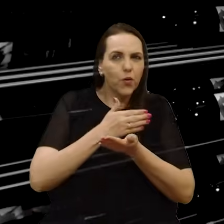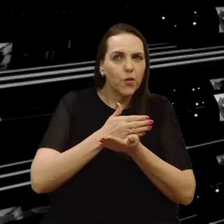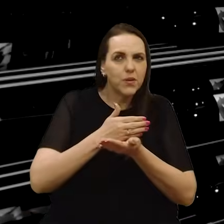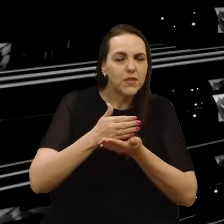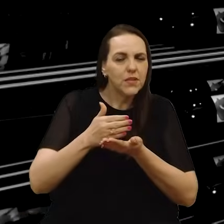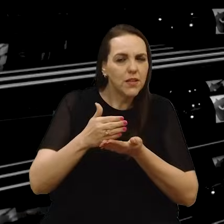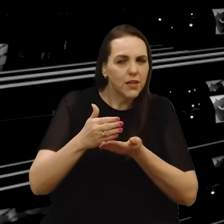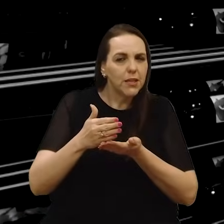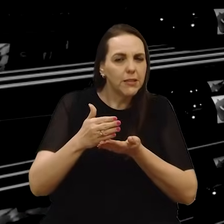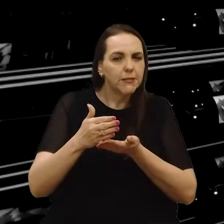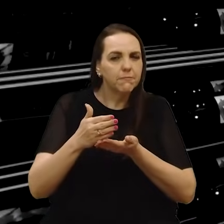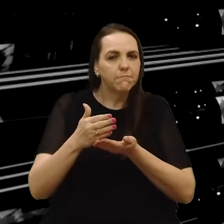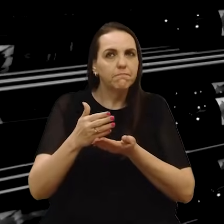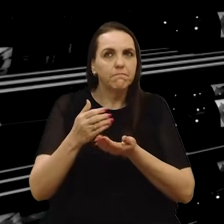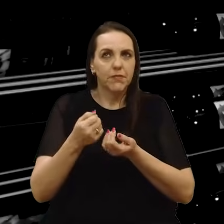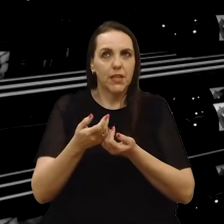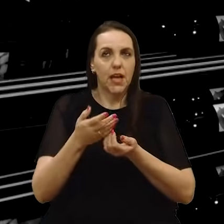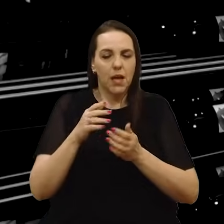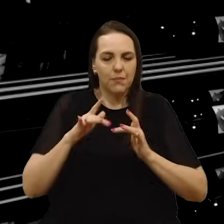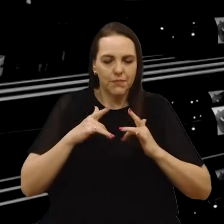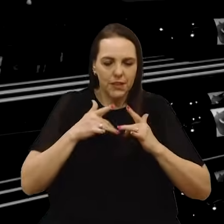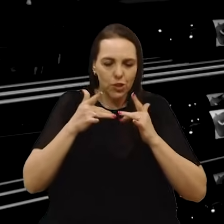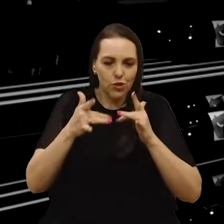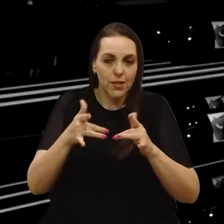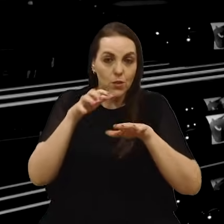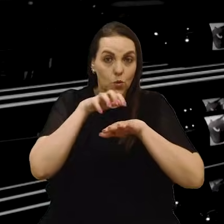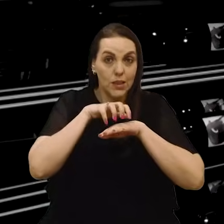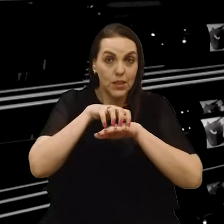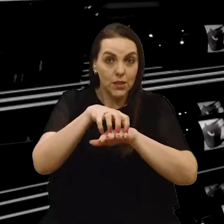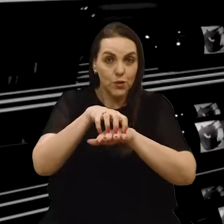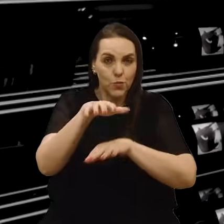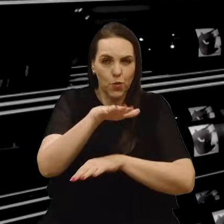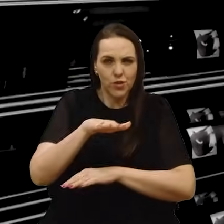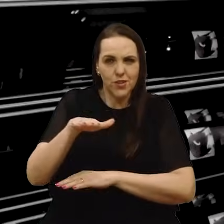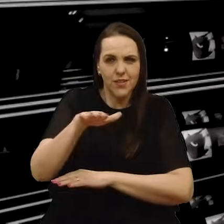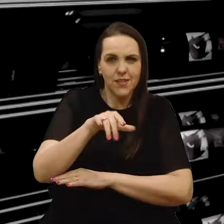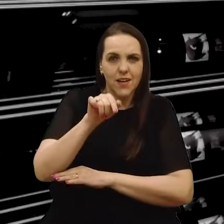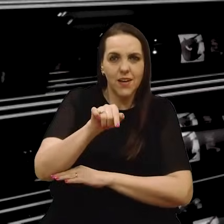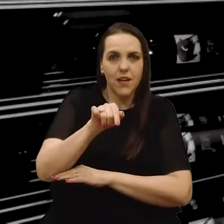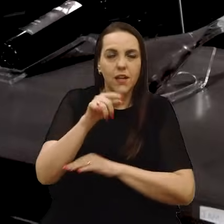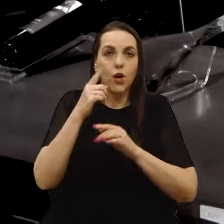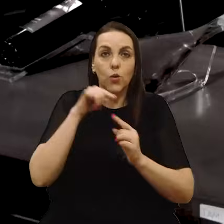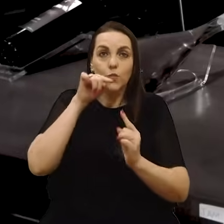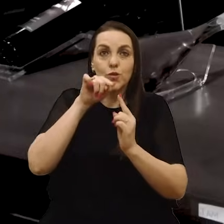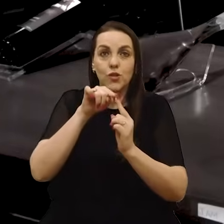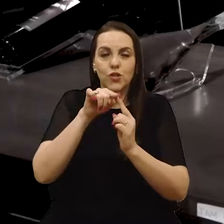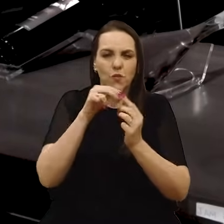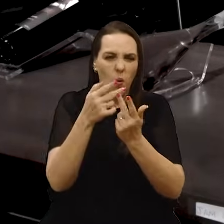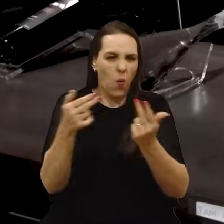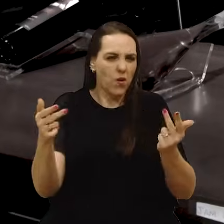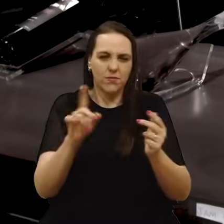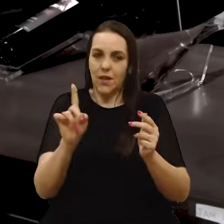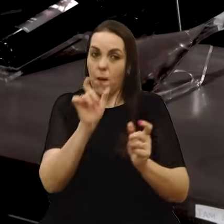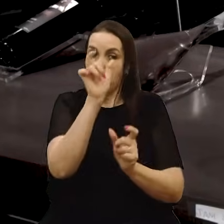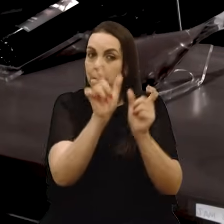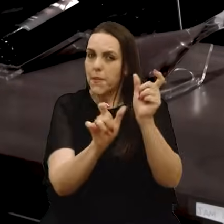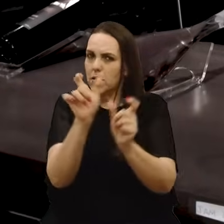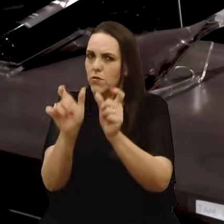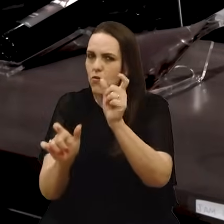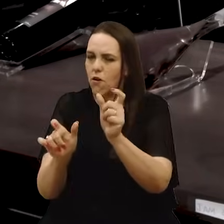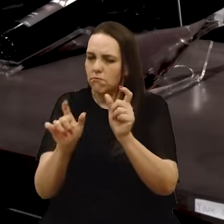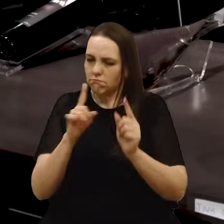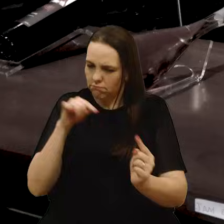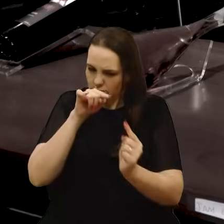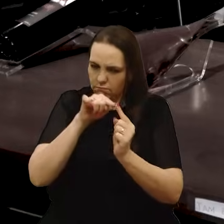E eu comecei a me dedicar ao transporte, visando não as coisas, mas as pessoas.